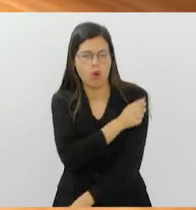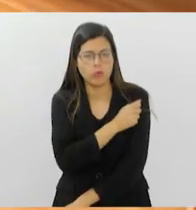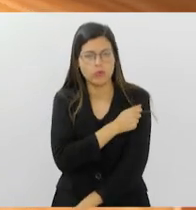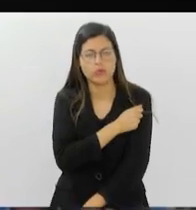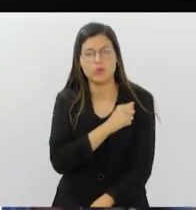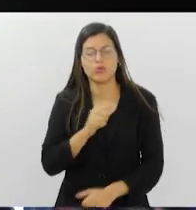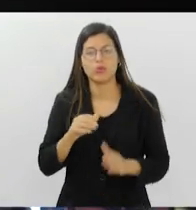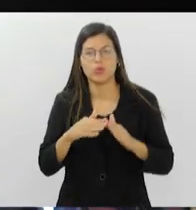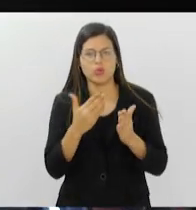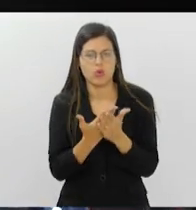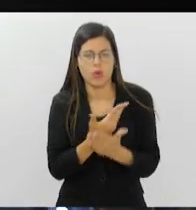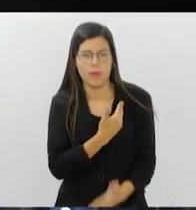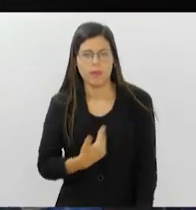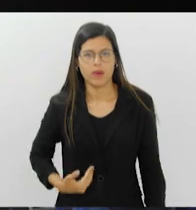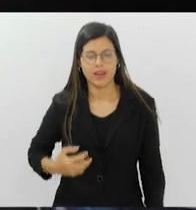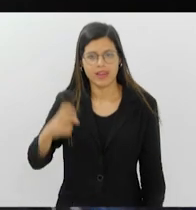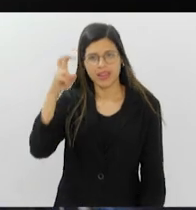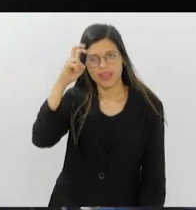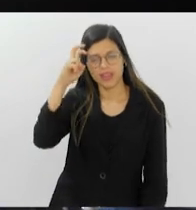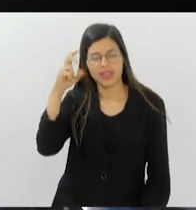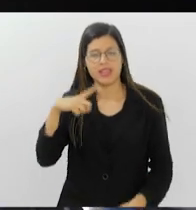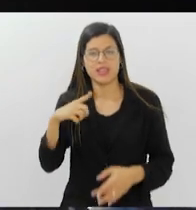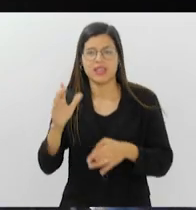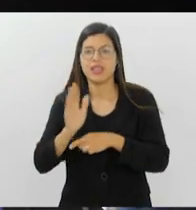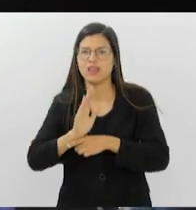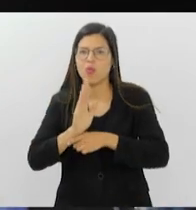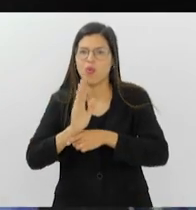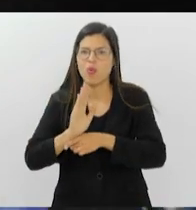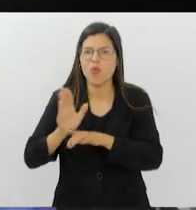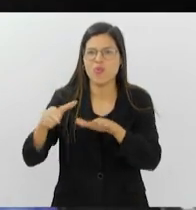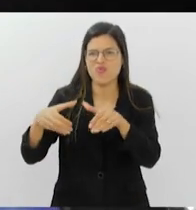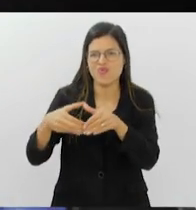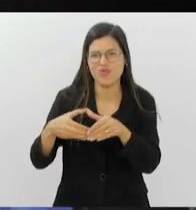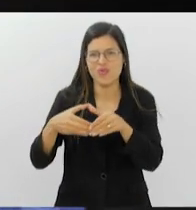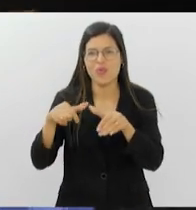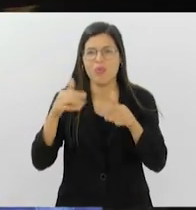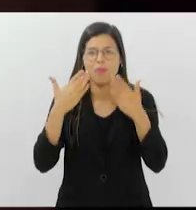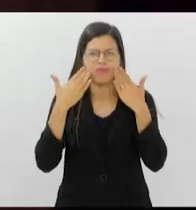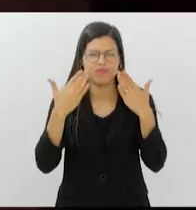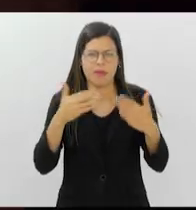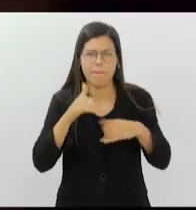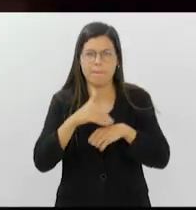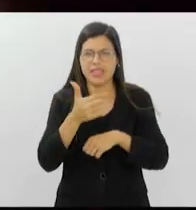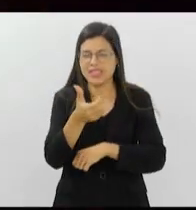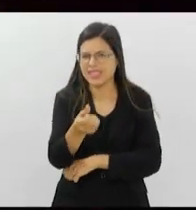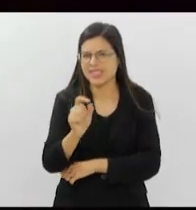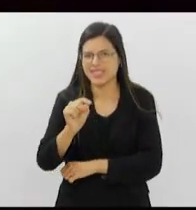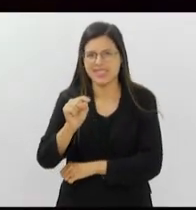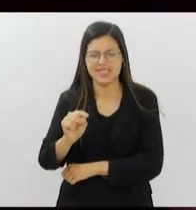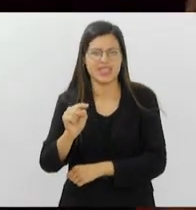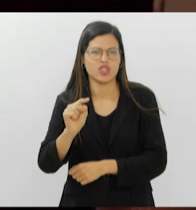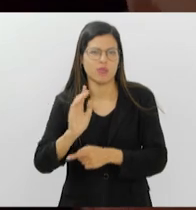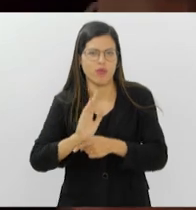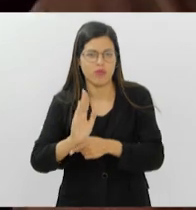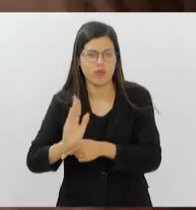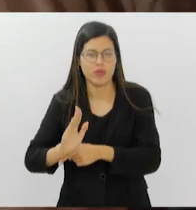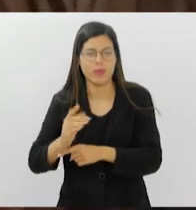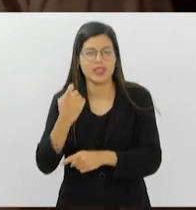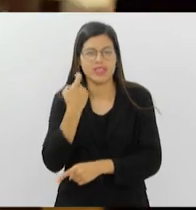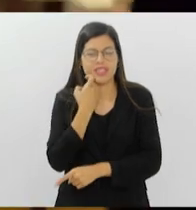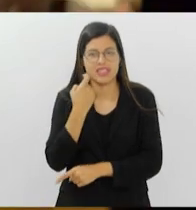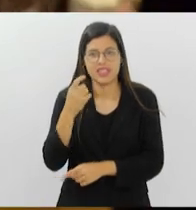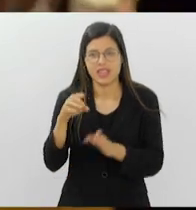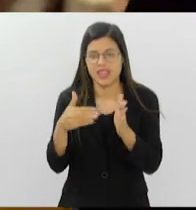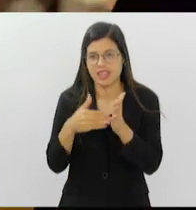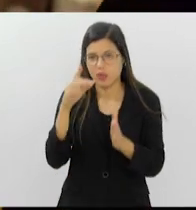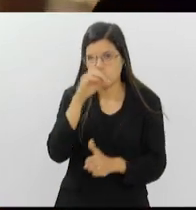quintas-feiras vai funcionar o Cine Clube com exibição do acervo de mais de 6.000 títulos de sexta a domingo fica